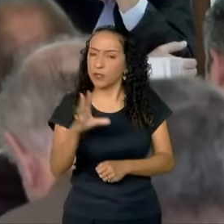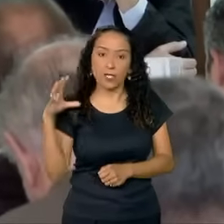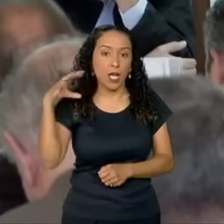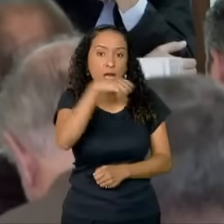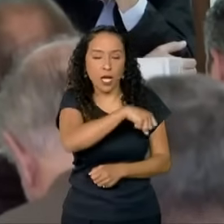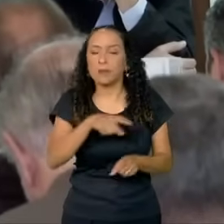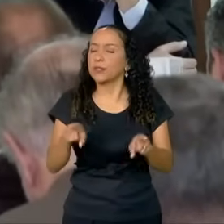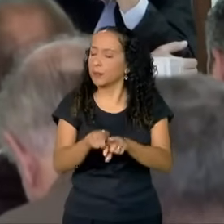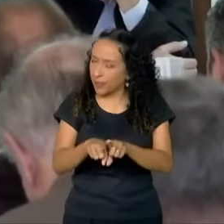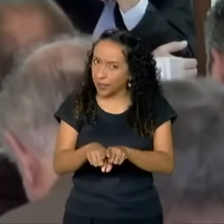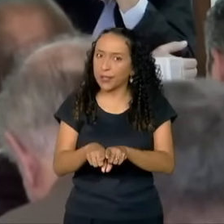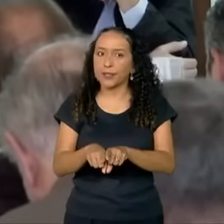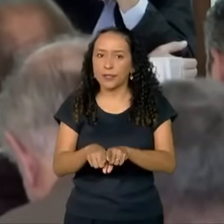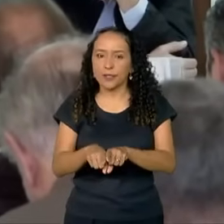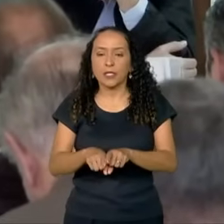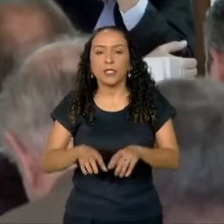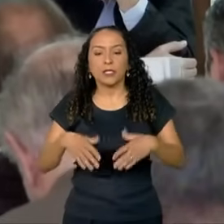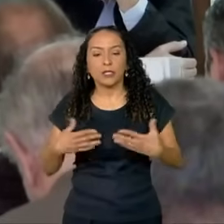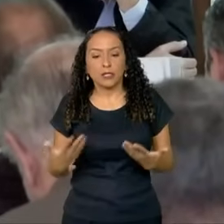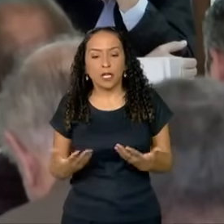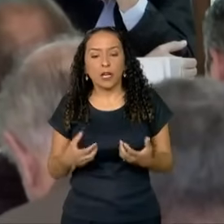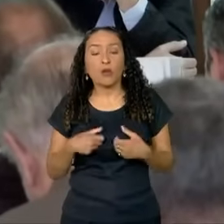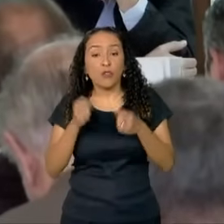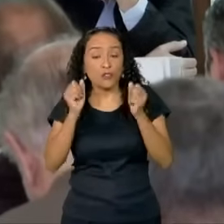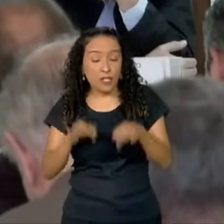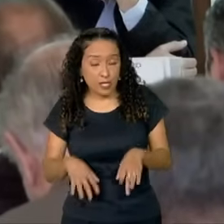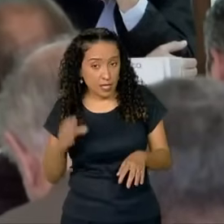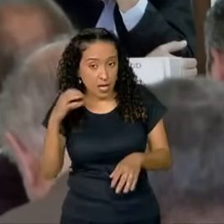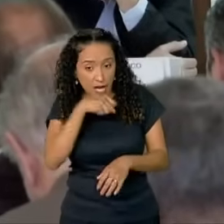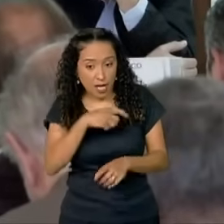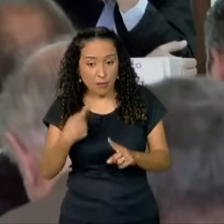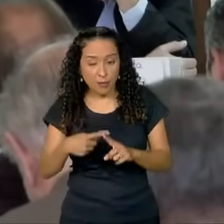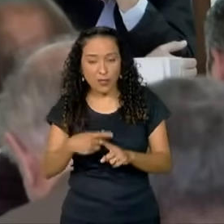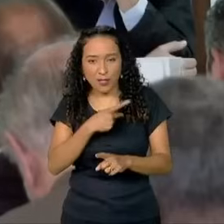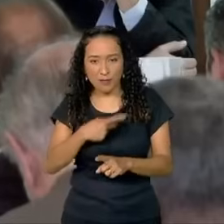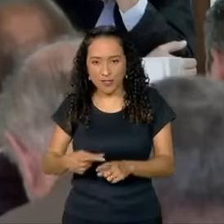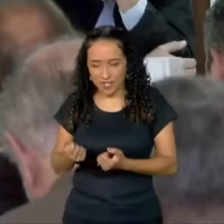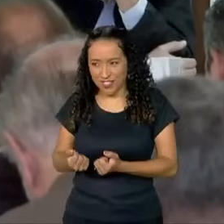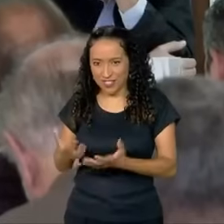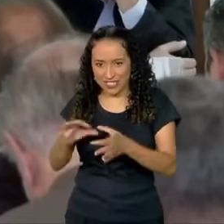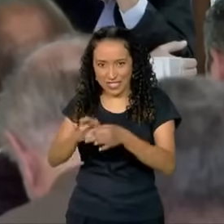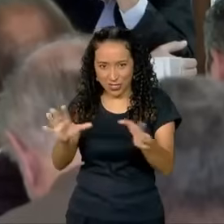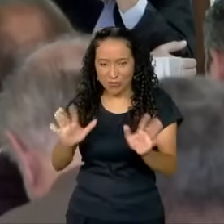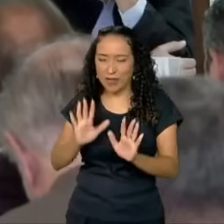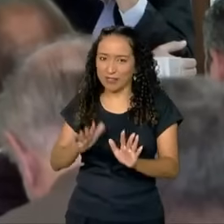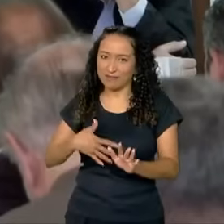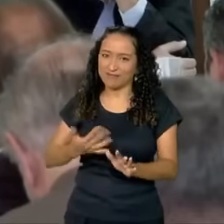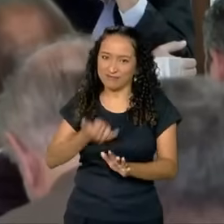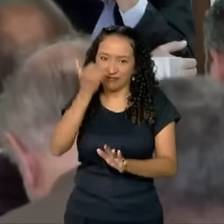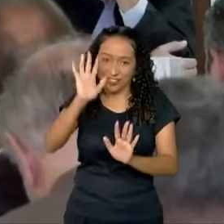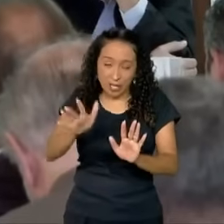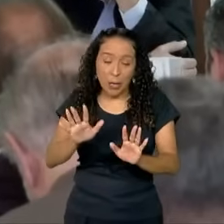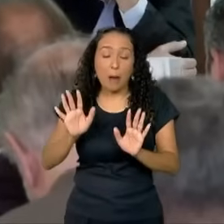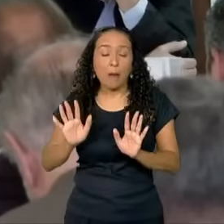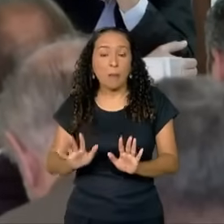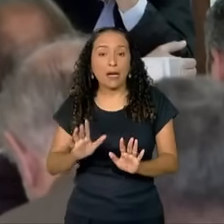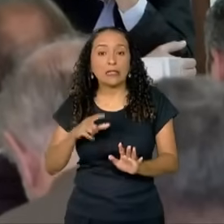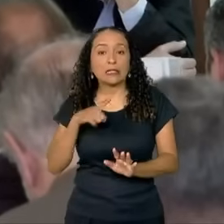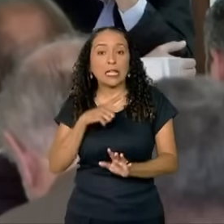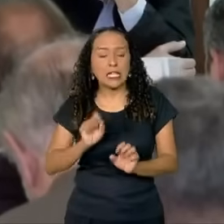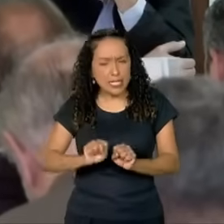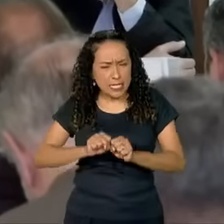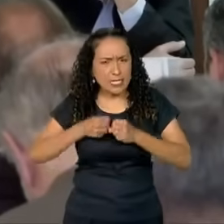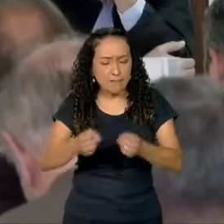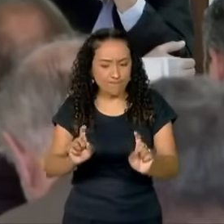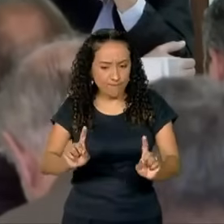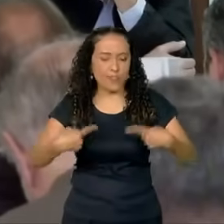gigantesca. E aí, estou caminhando para finalização aqui, que o presidente foi generoso com o tempo, mas eu sei que eu já estou abusando. Mas nós temos